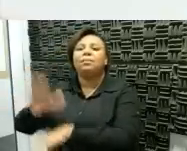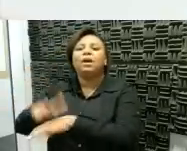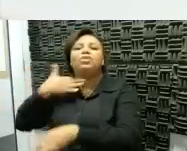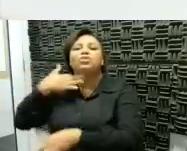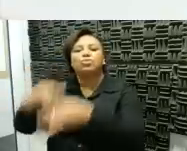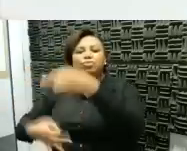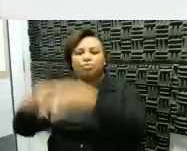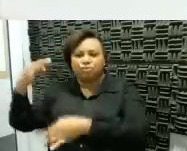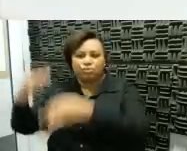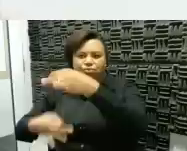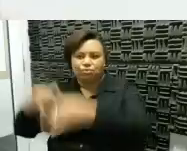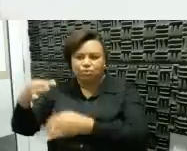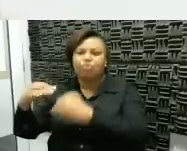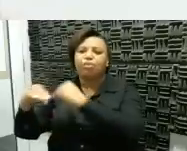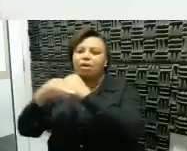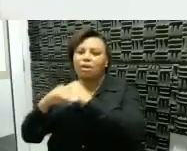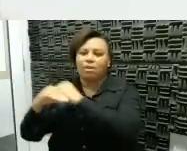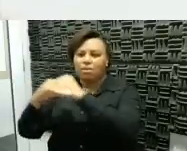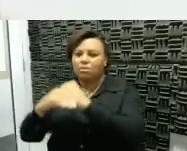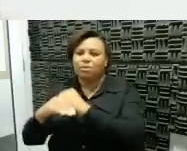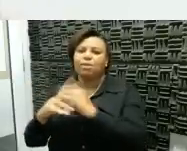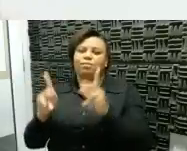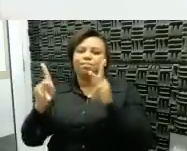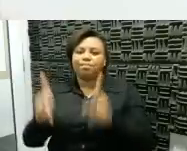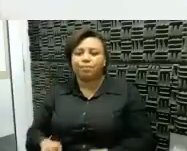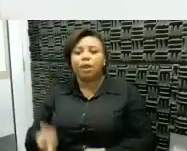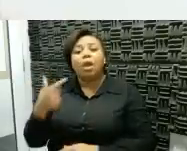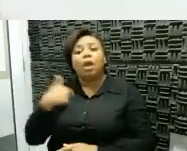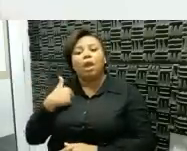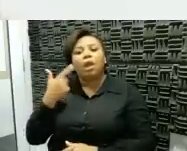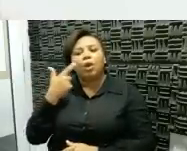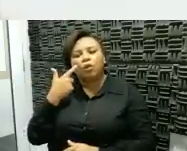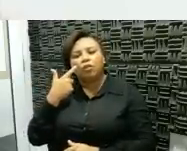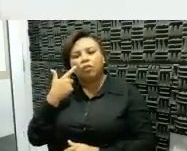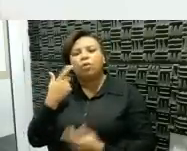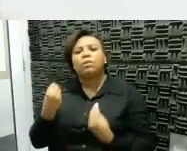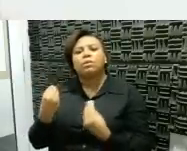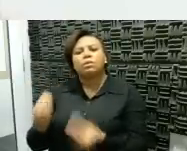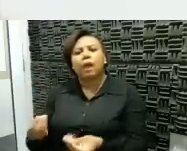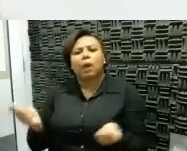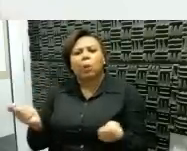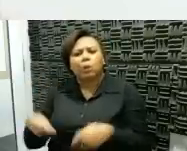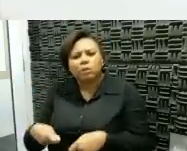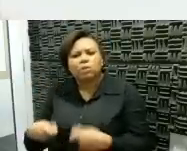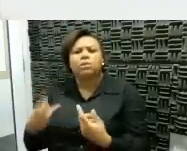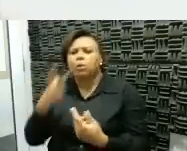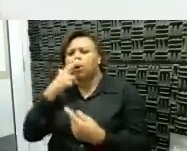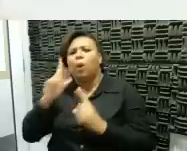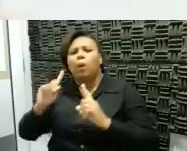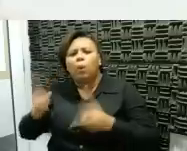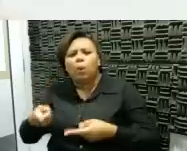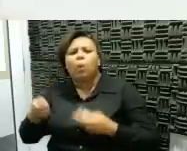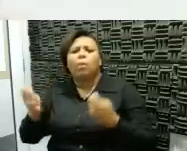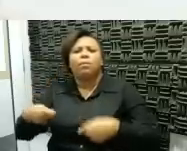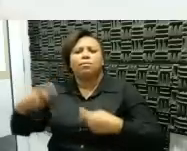as pessoas né então eu vou ter vou dar iguais condições de competir iguais condições de ter acesso quem